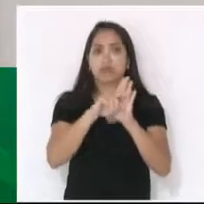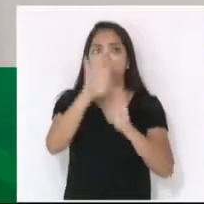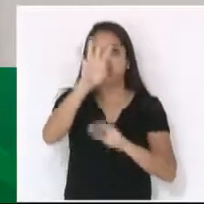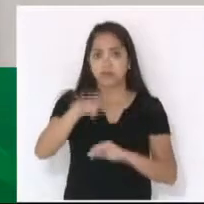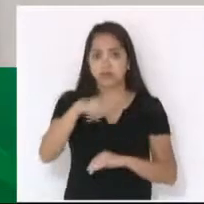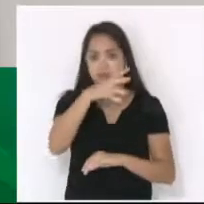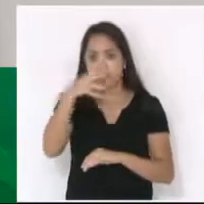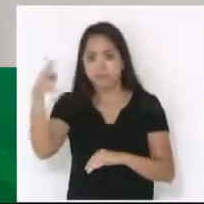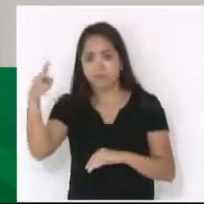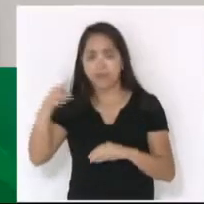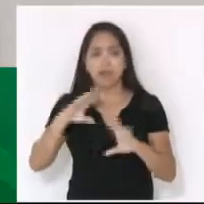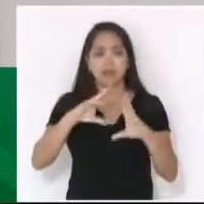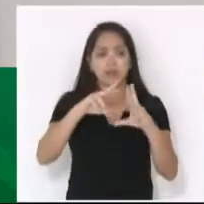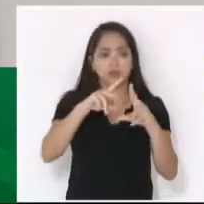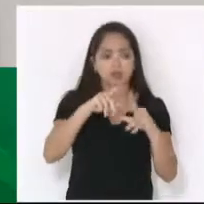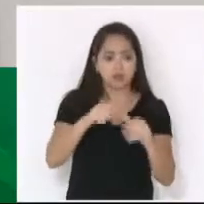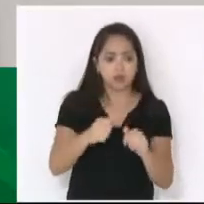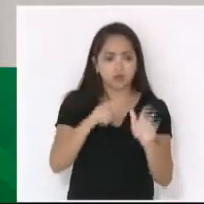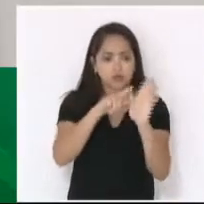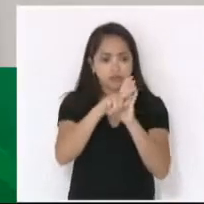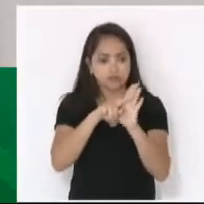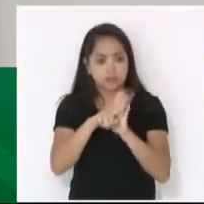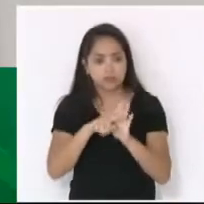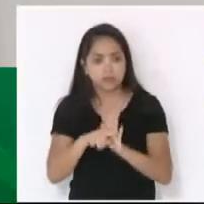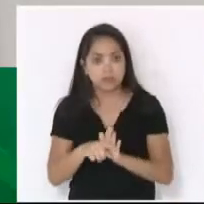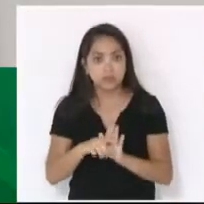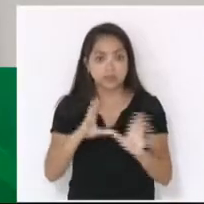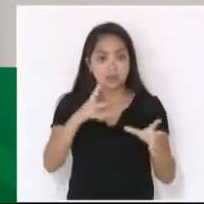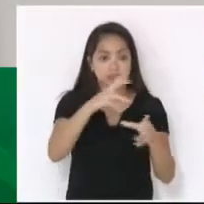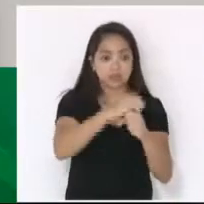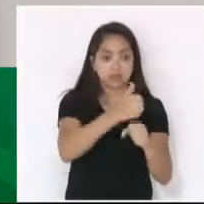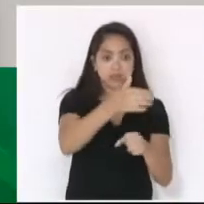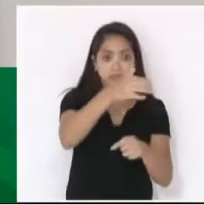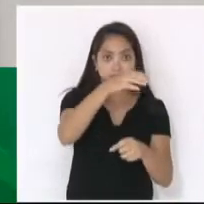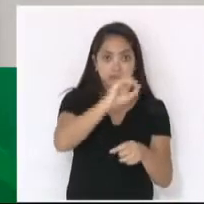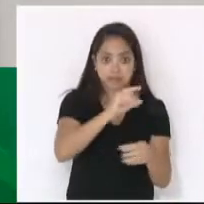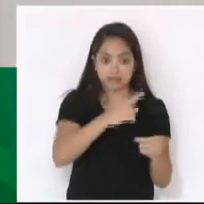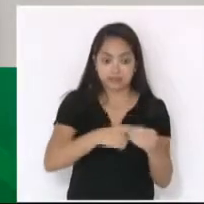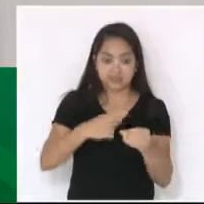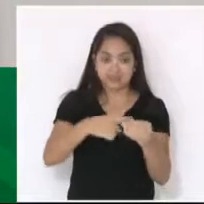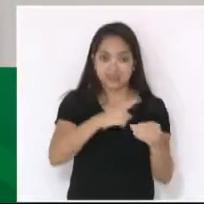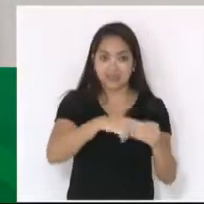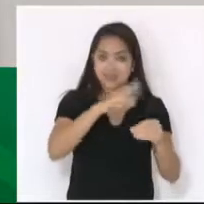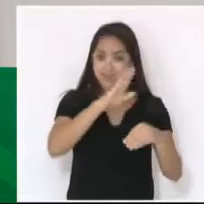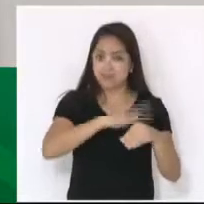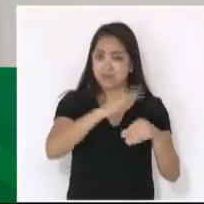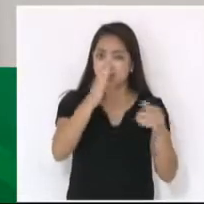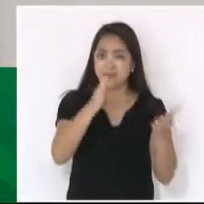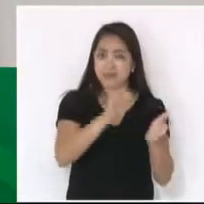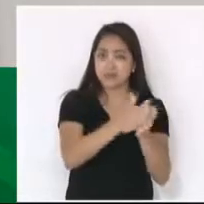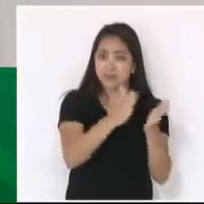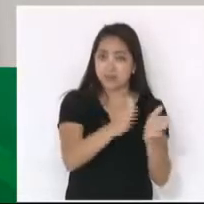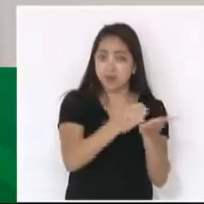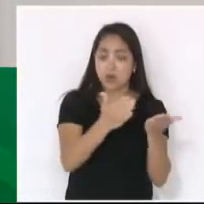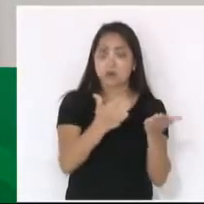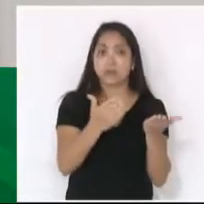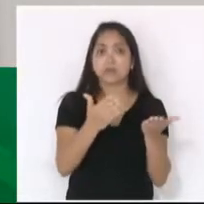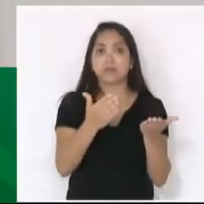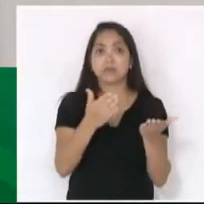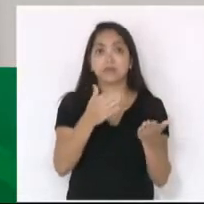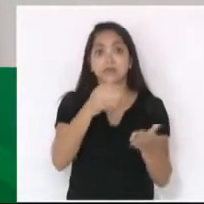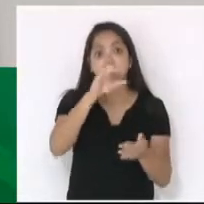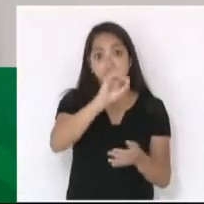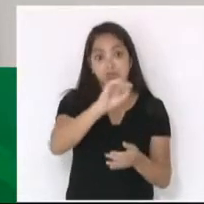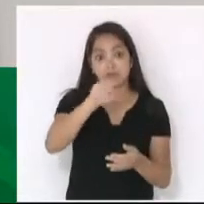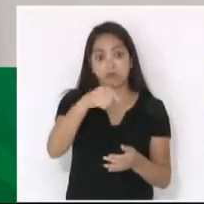acompanhando todo esse processo os 10 municípios mais pobres em 2003 centralizavam